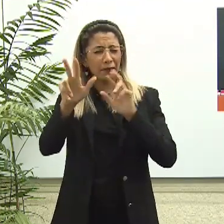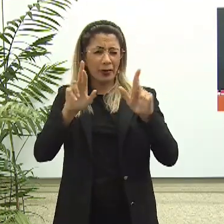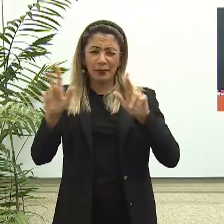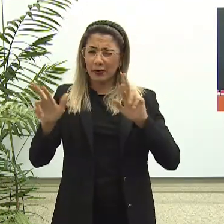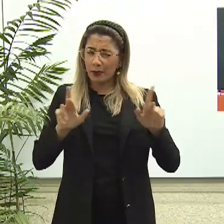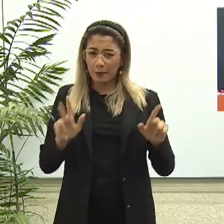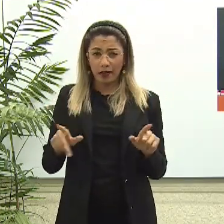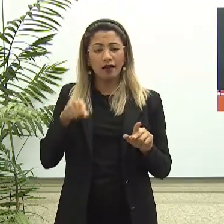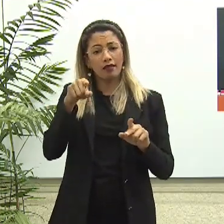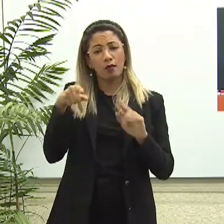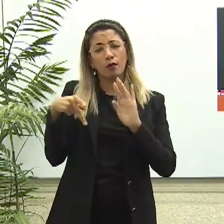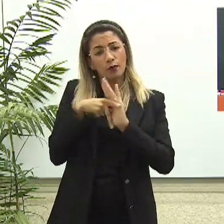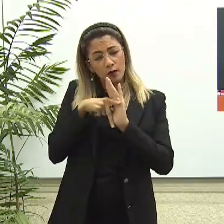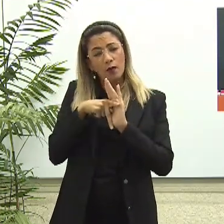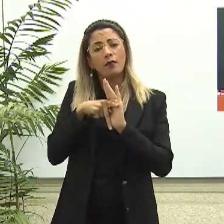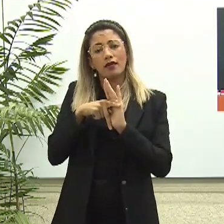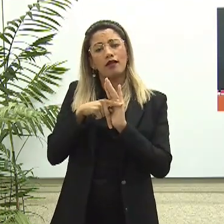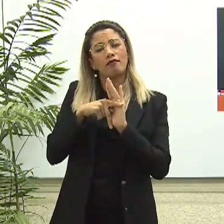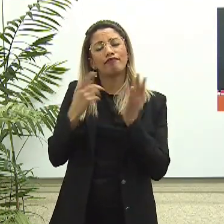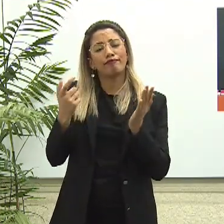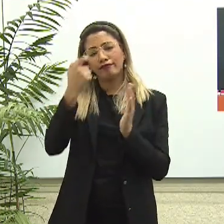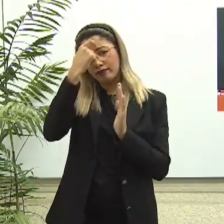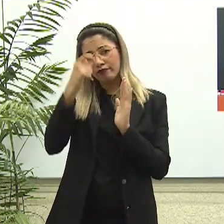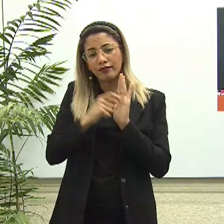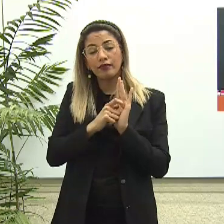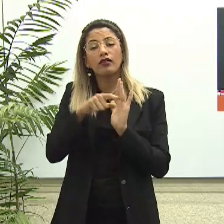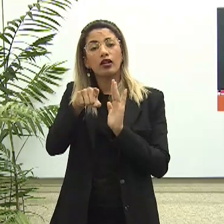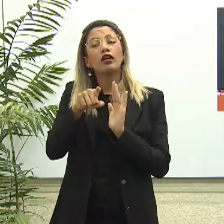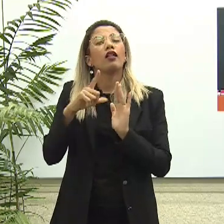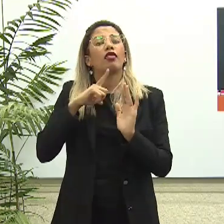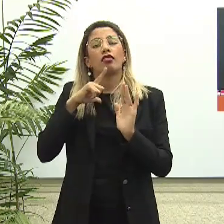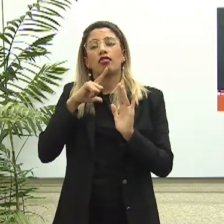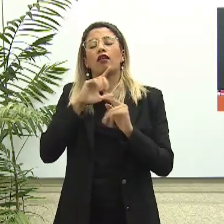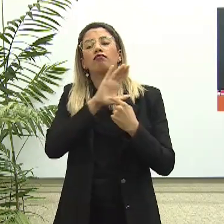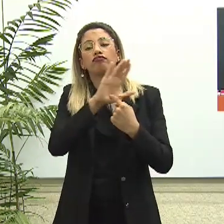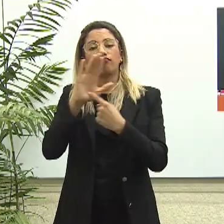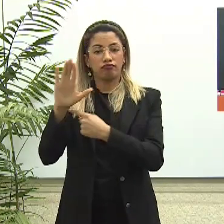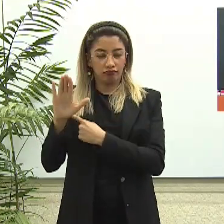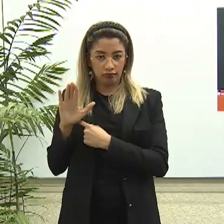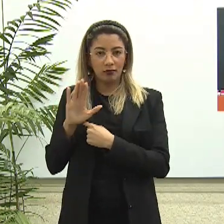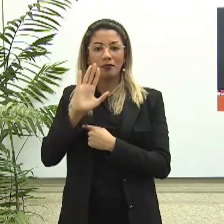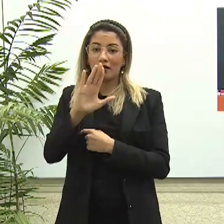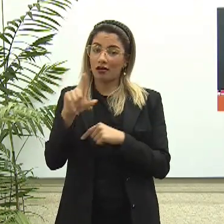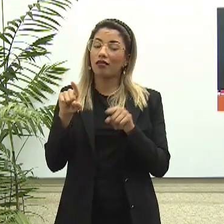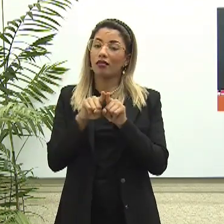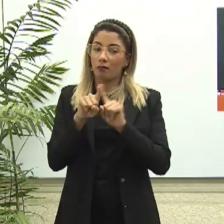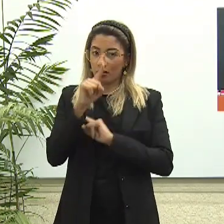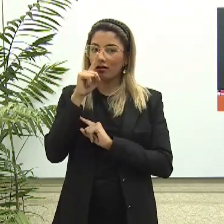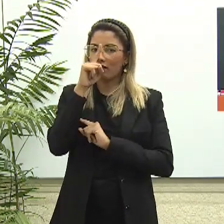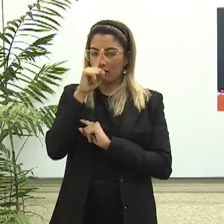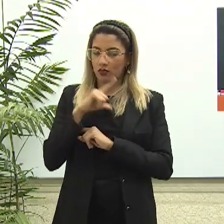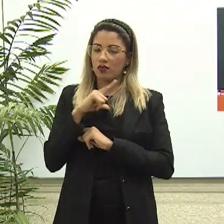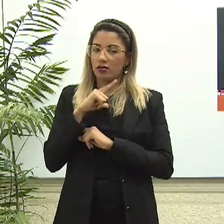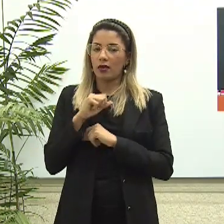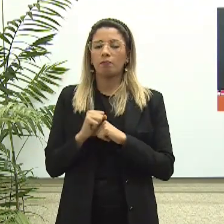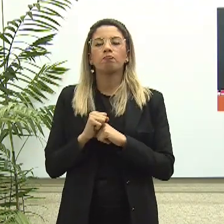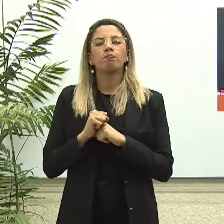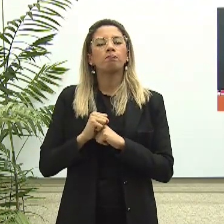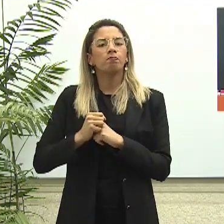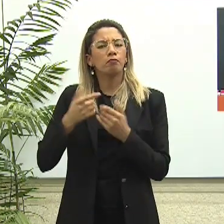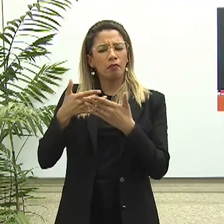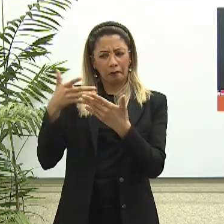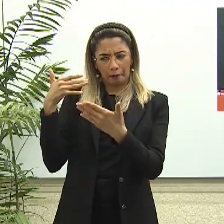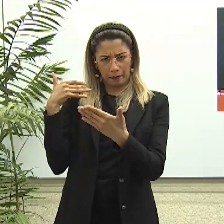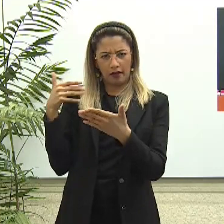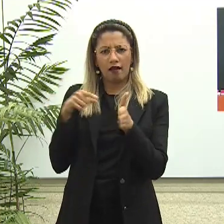algoritmo vai reproduzindo vieses e esses vieses eles têm efeito formativo mas eles também TM efeito de morte tem uma pesquisa recente que